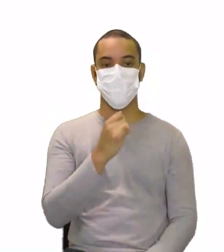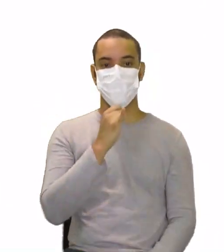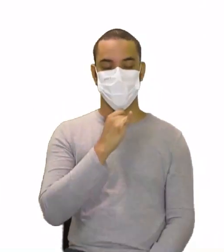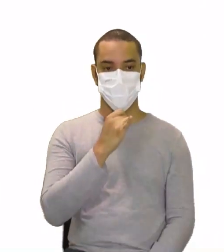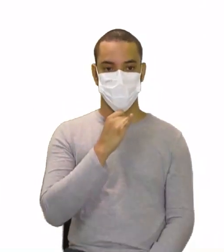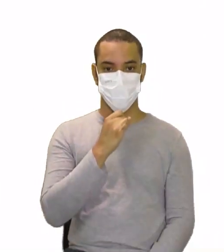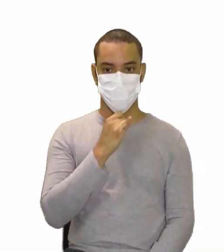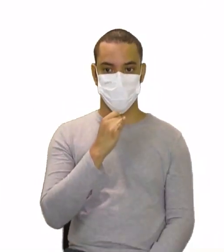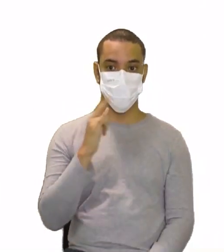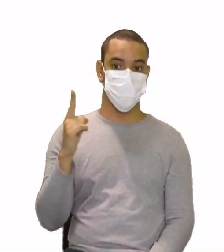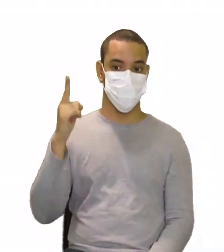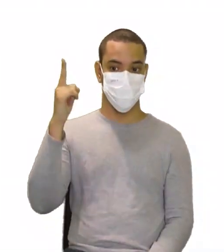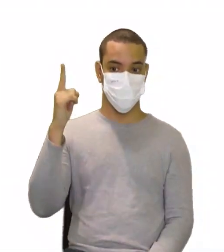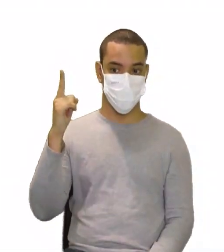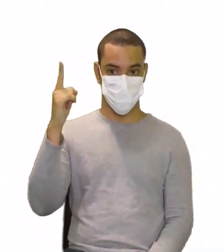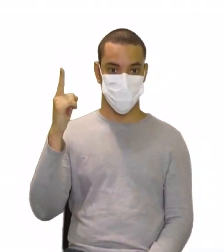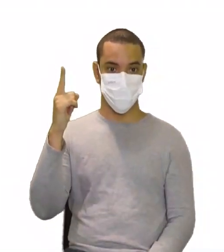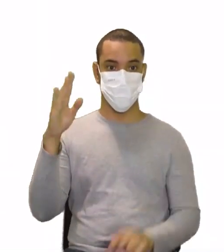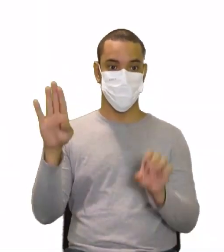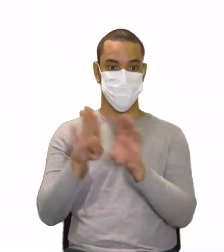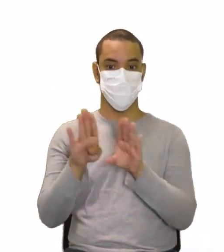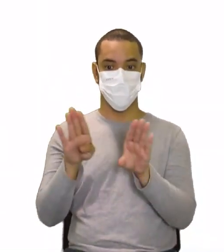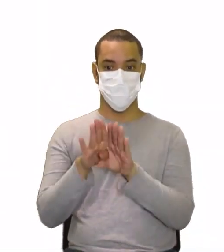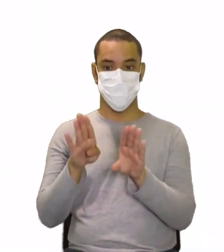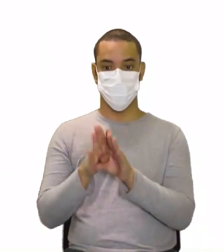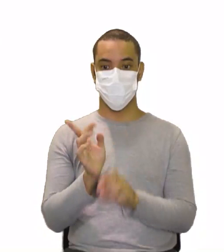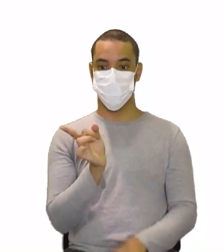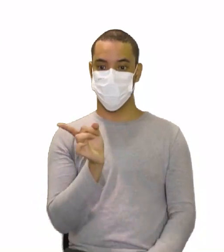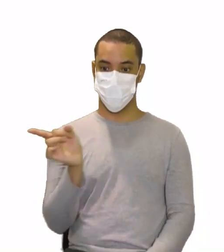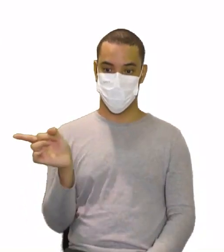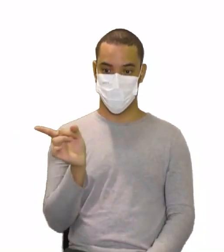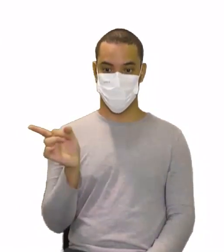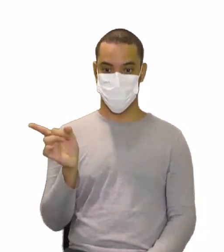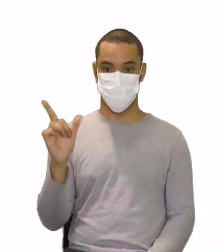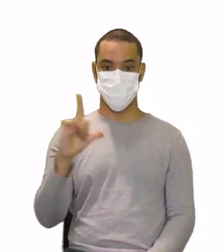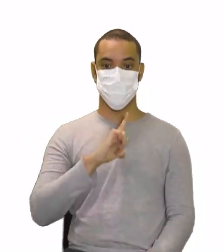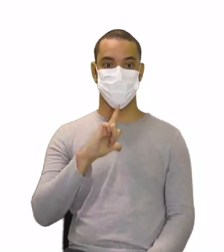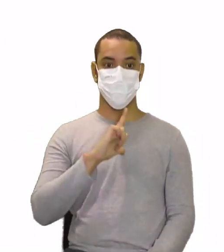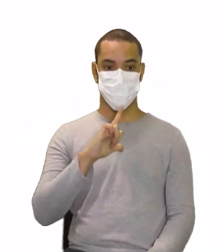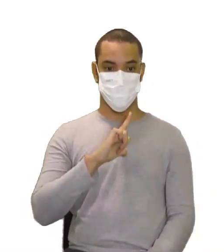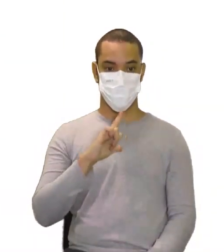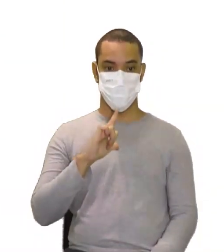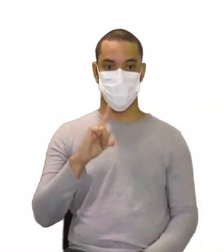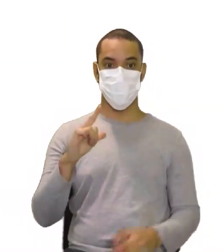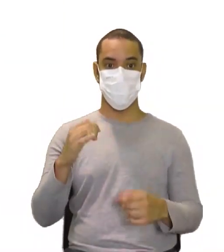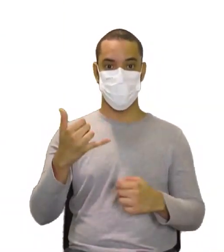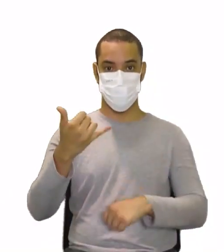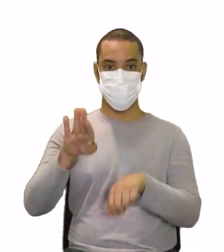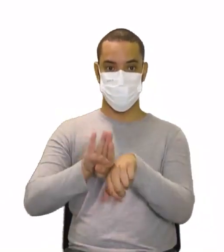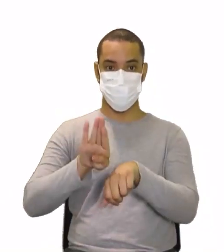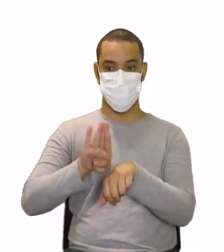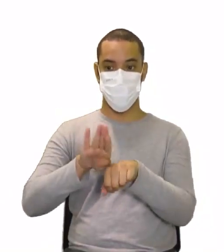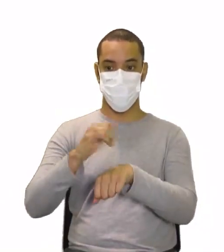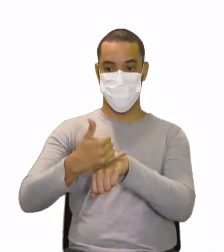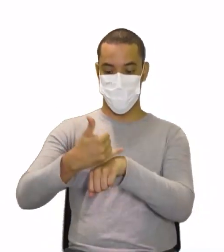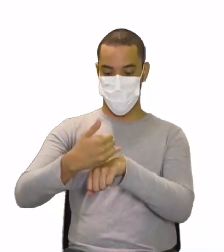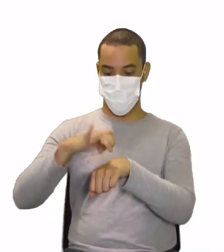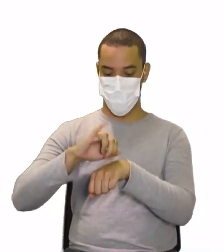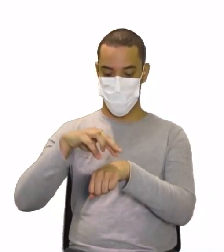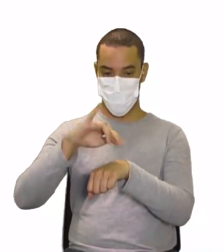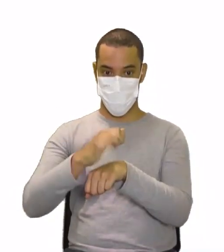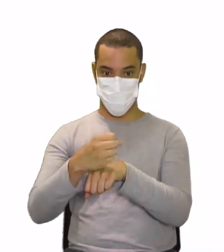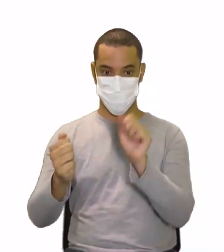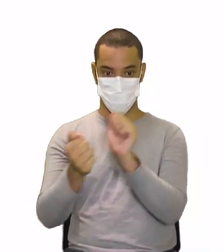com espiras e o exemplo de baixo com neodímel, né? Esses ímãs pequenininhos. E lembrando que você não pode exagerar,